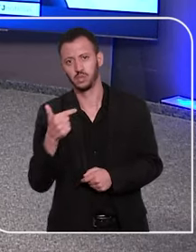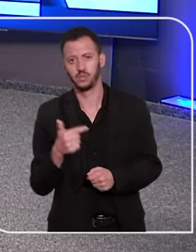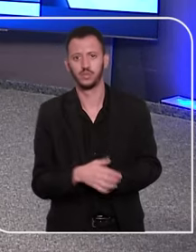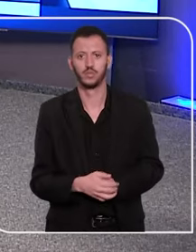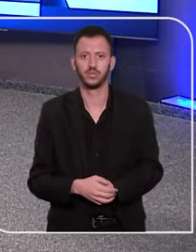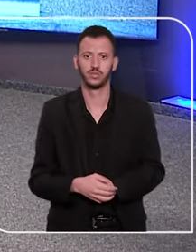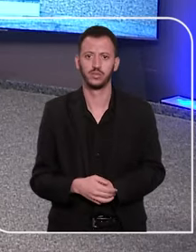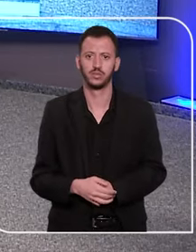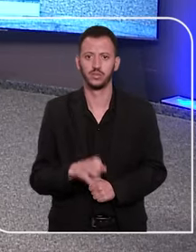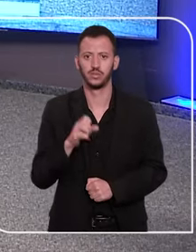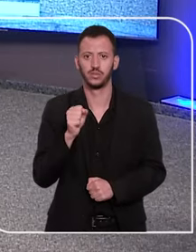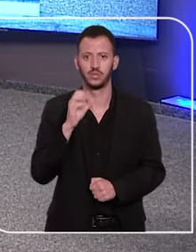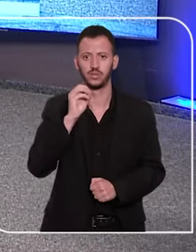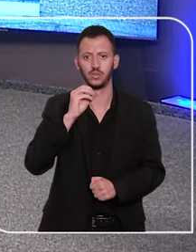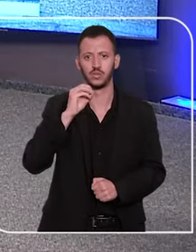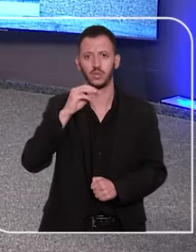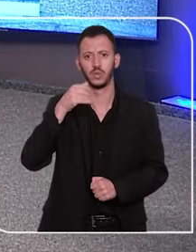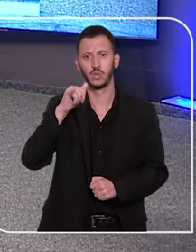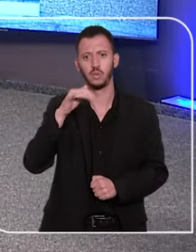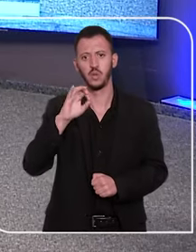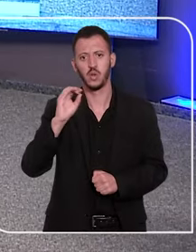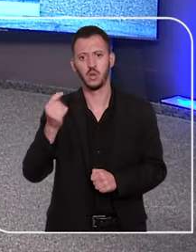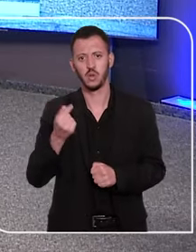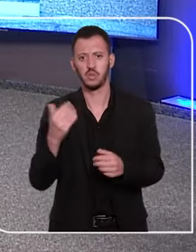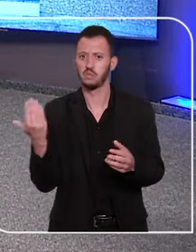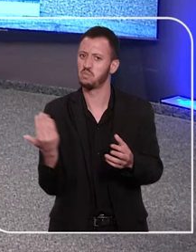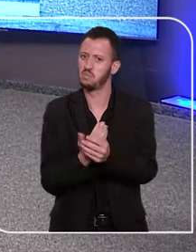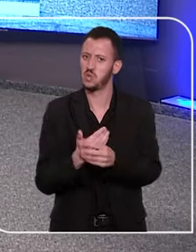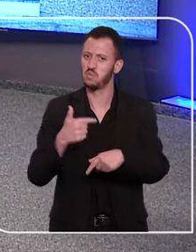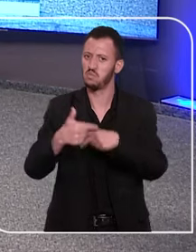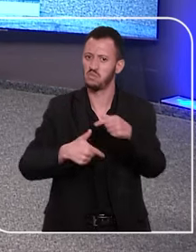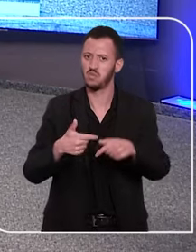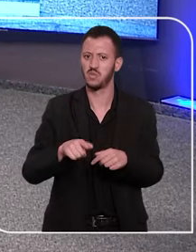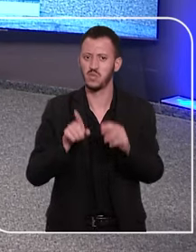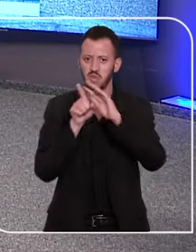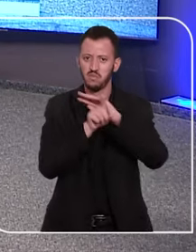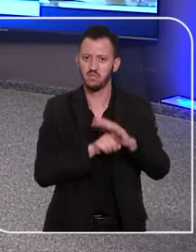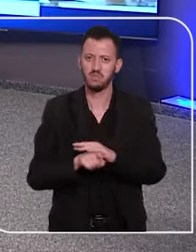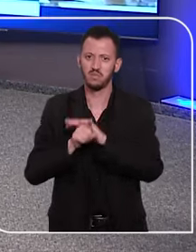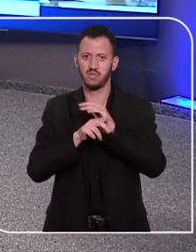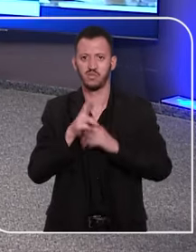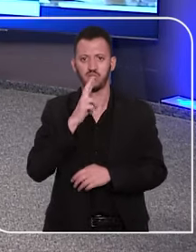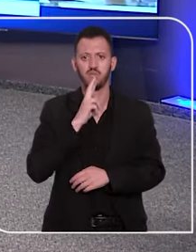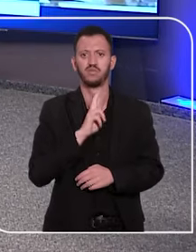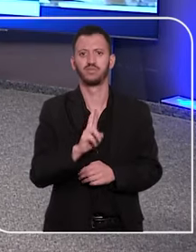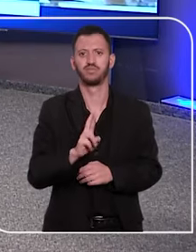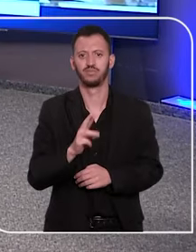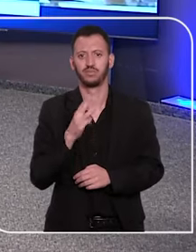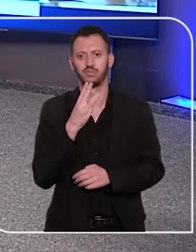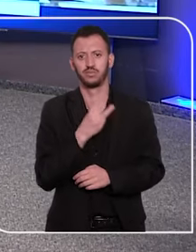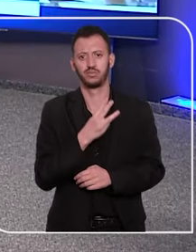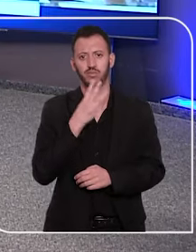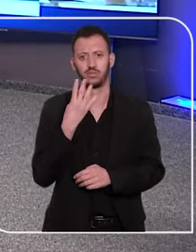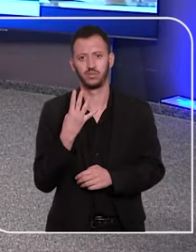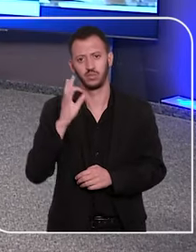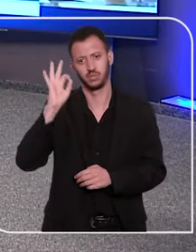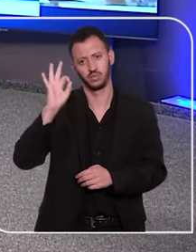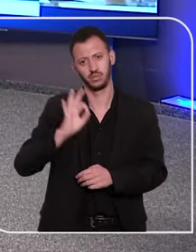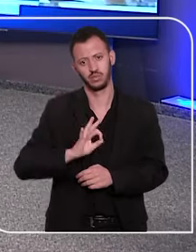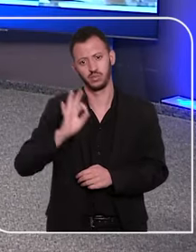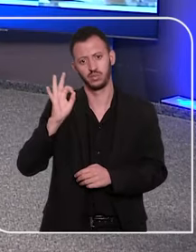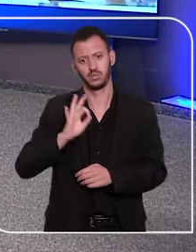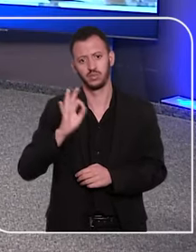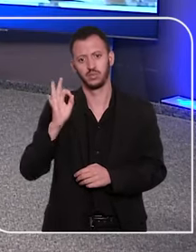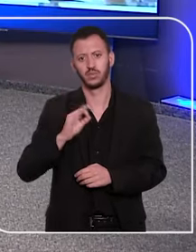de 2022 de 80 milhões de ações em andamento as execuções fiscais respondem por